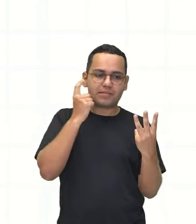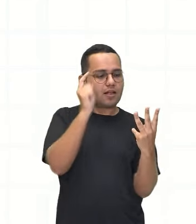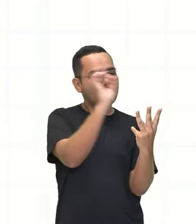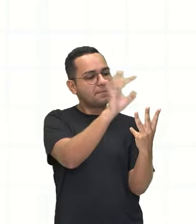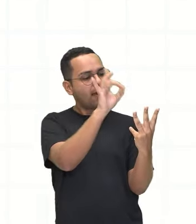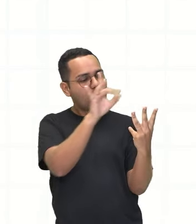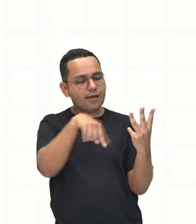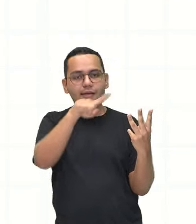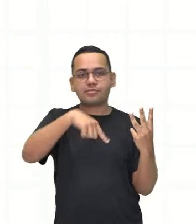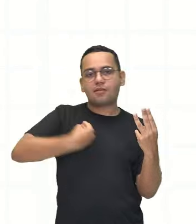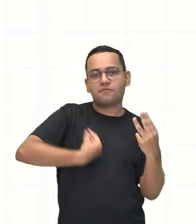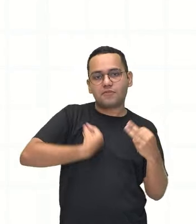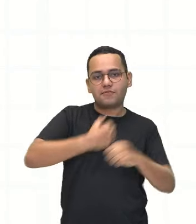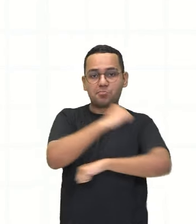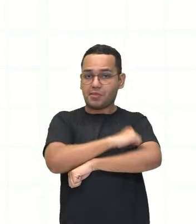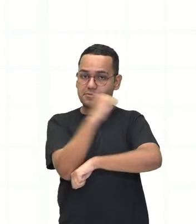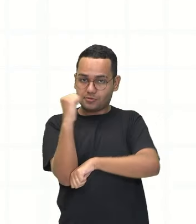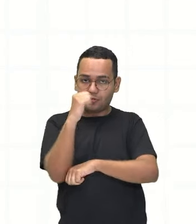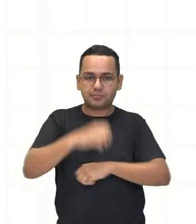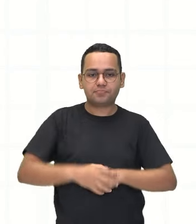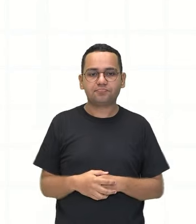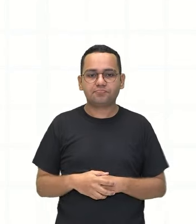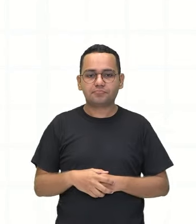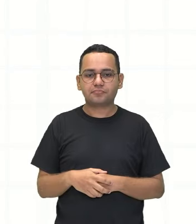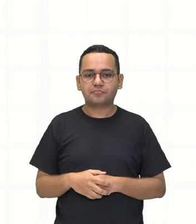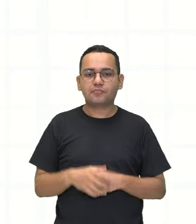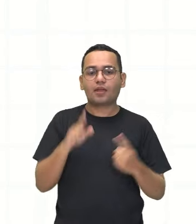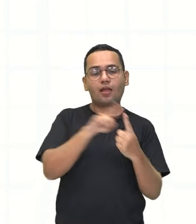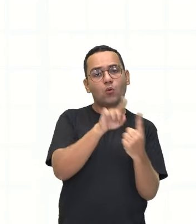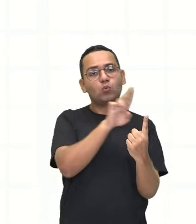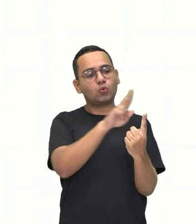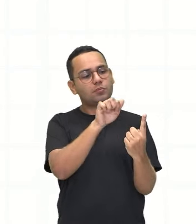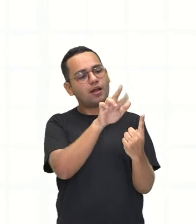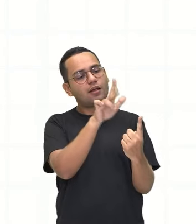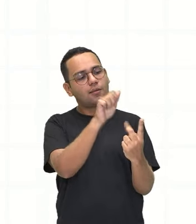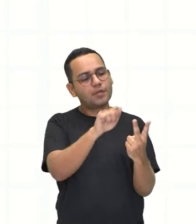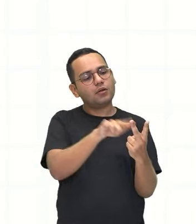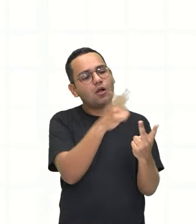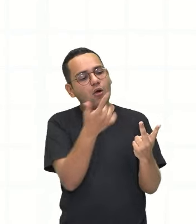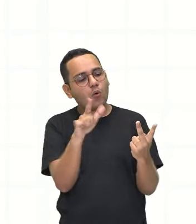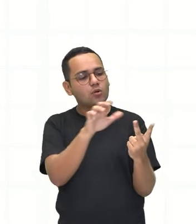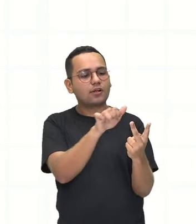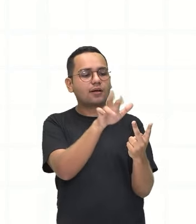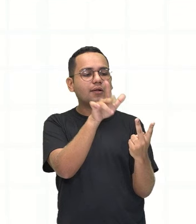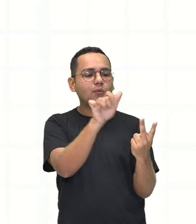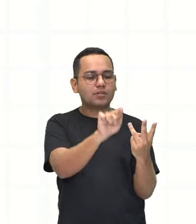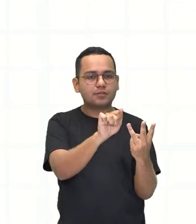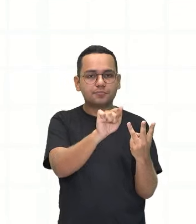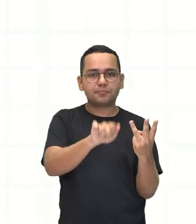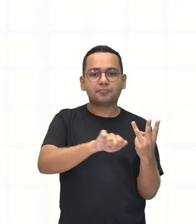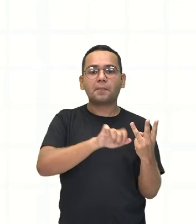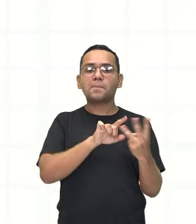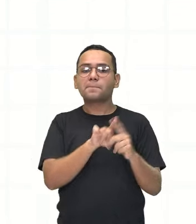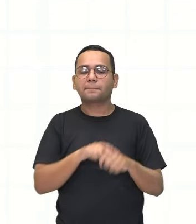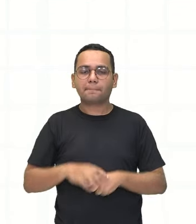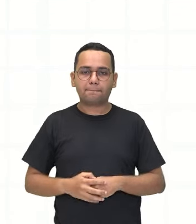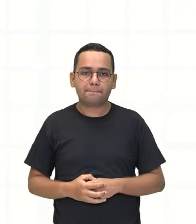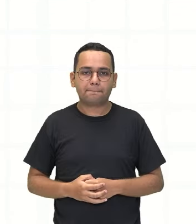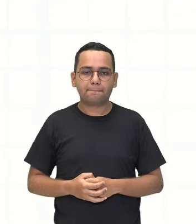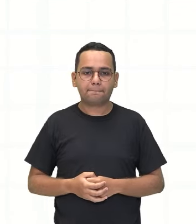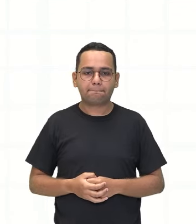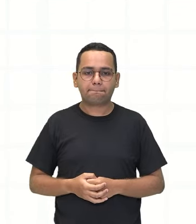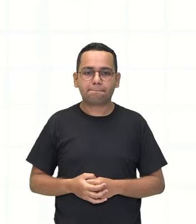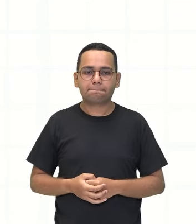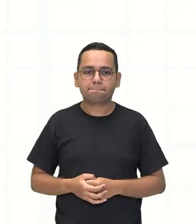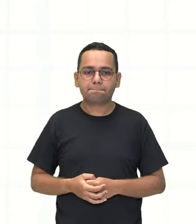que vivia naquela janela. Uma que se chamava Arabella, outra que se chamou Carolina. Então, aqui a gente observa